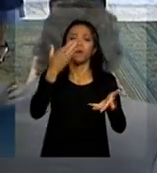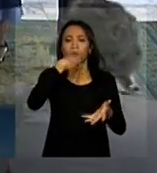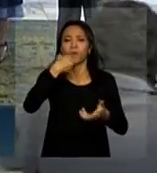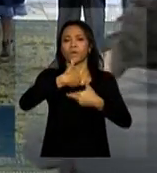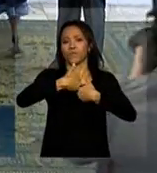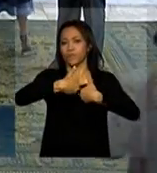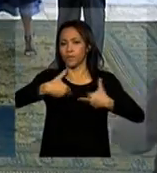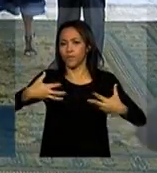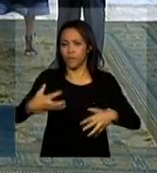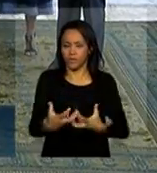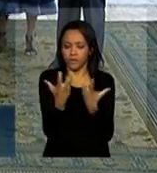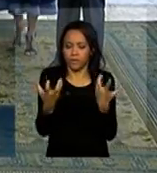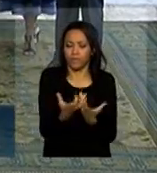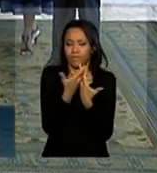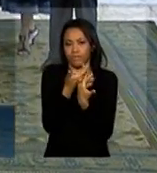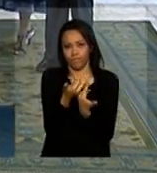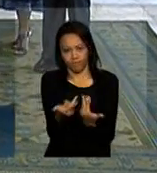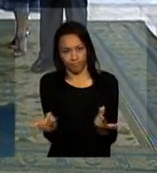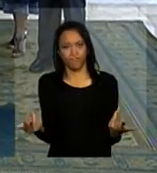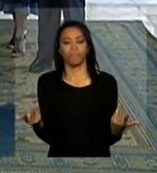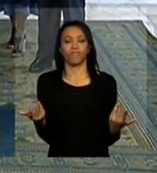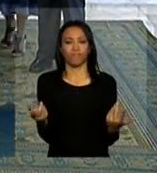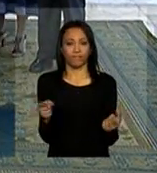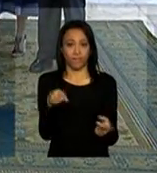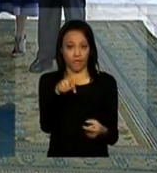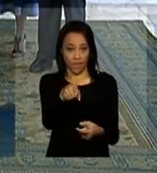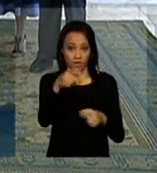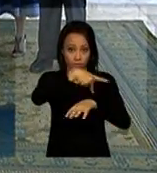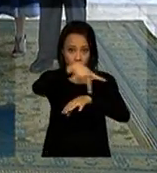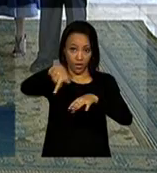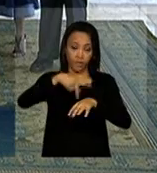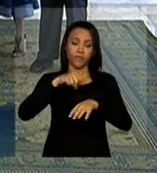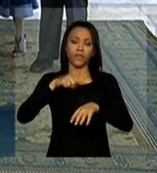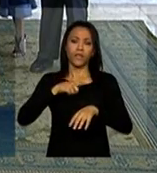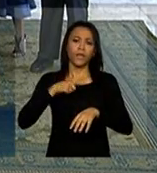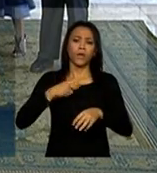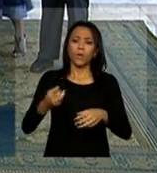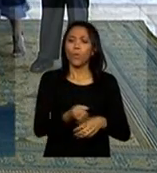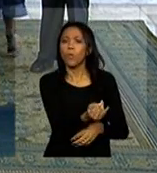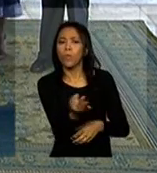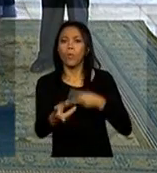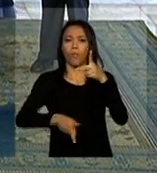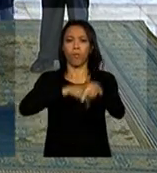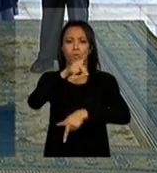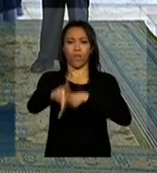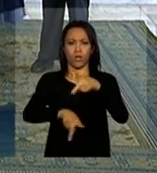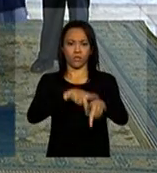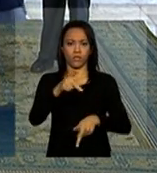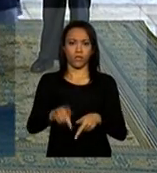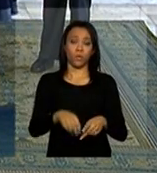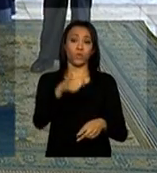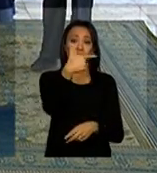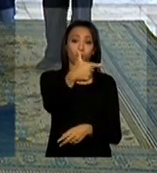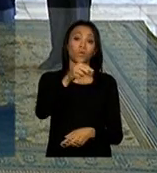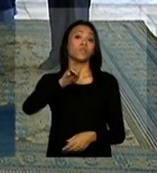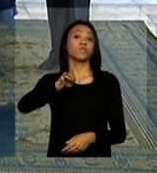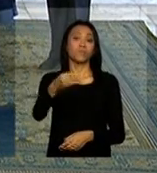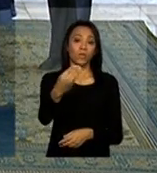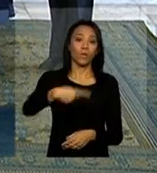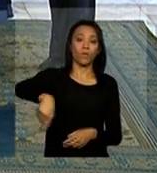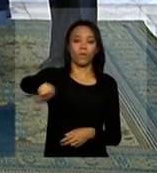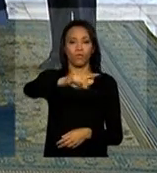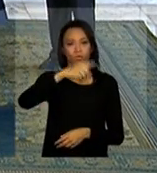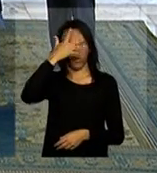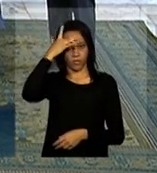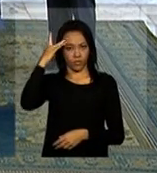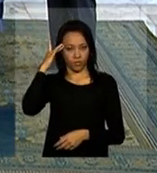frutas, legumes e verduras. Botsuana tem uma população de aproximadamente 2 milhões de